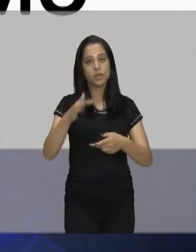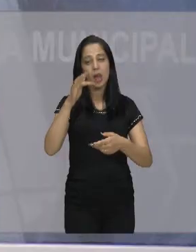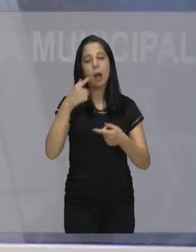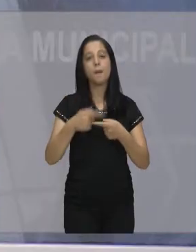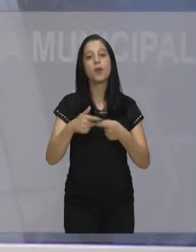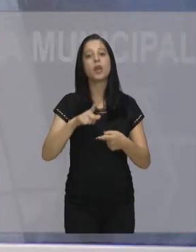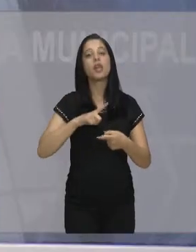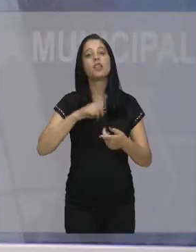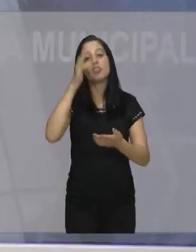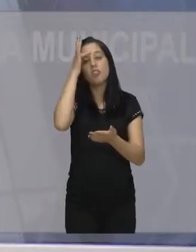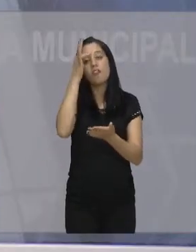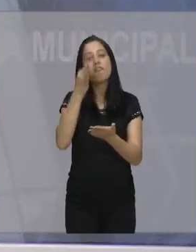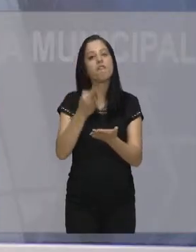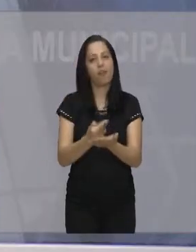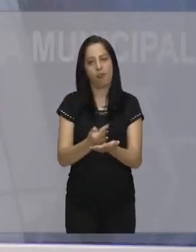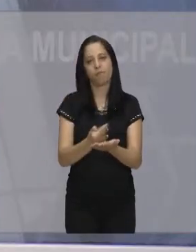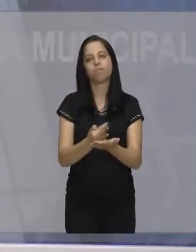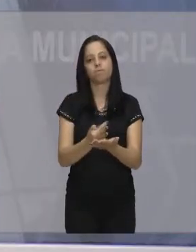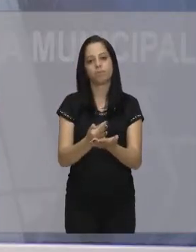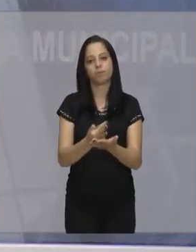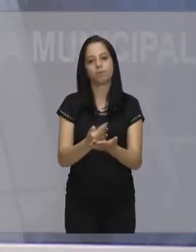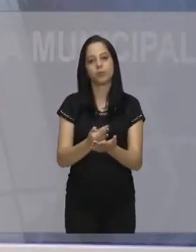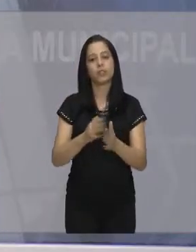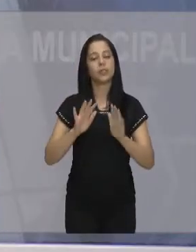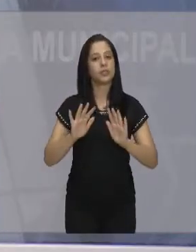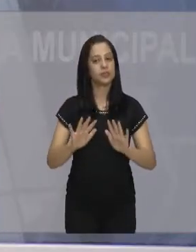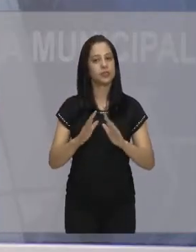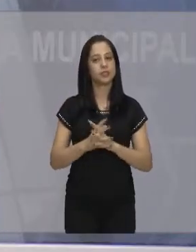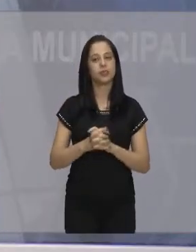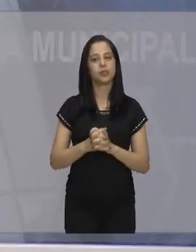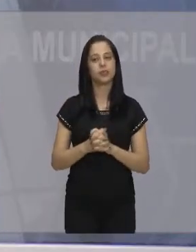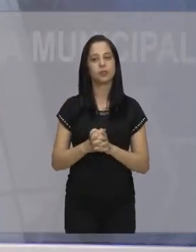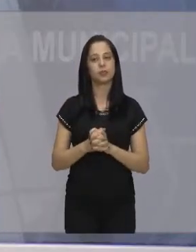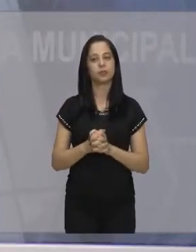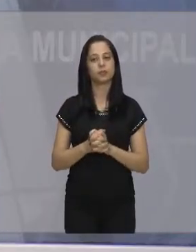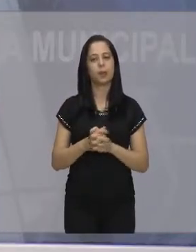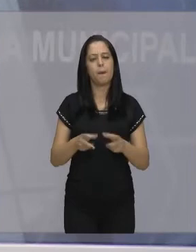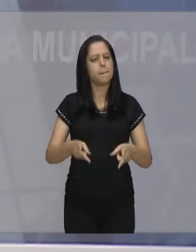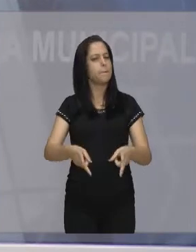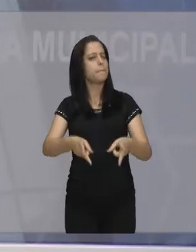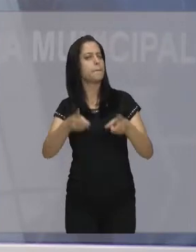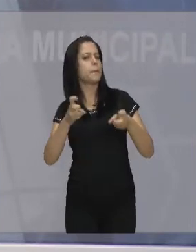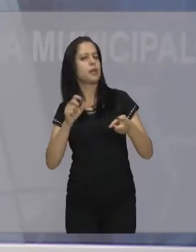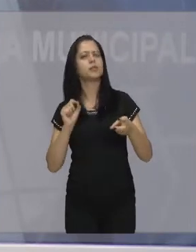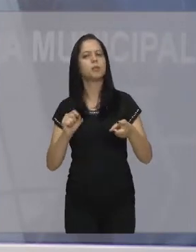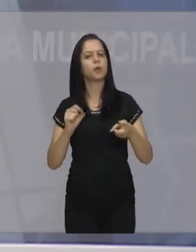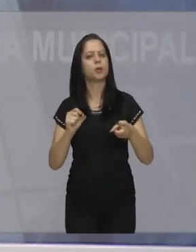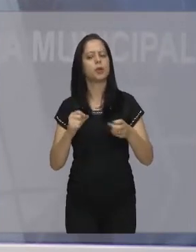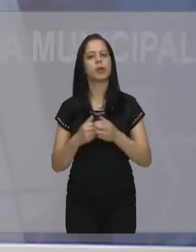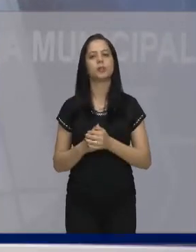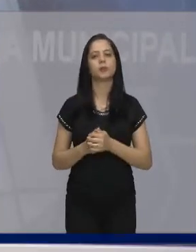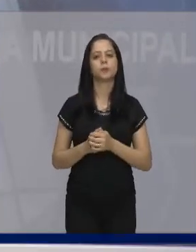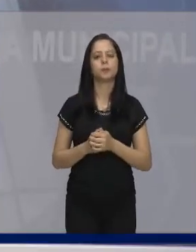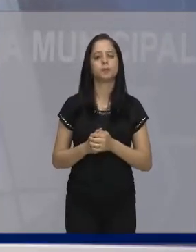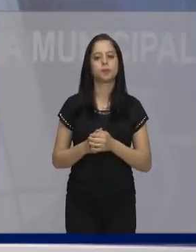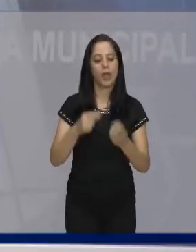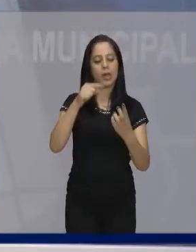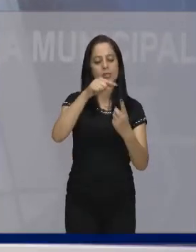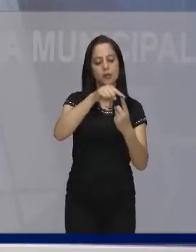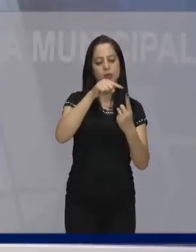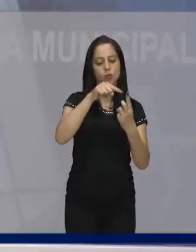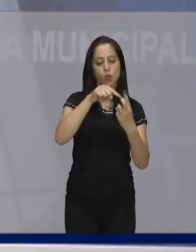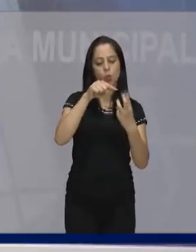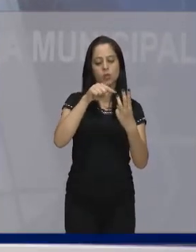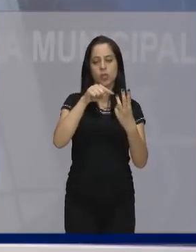nossa cidade cresce a cada ano. Verifica-se com o avanço do processo de canonização desses 4 candidatos, aumente